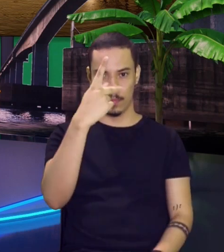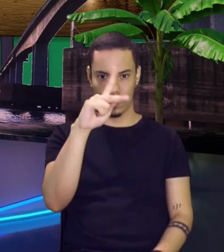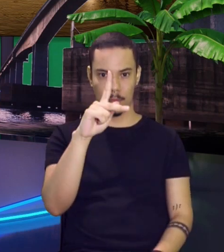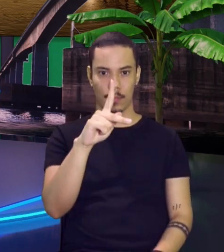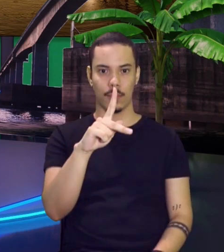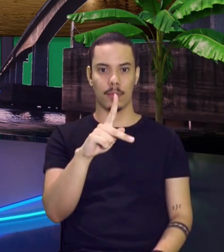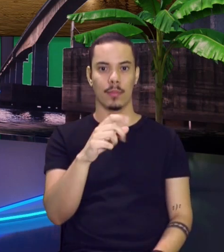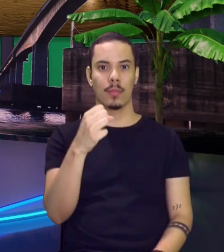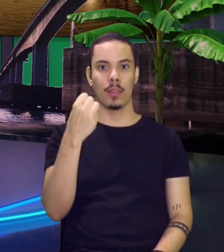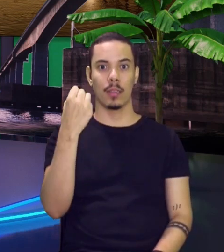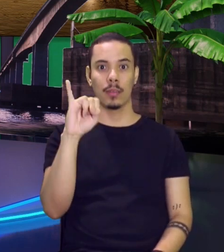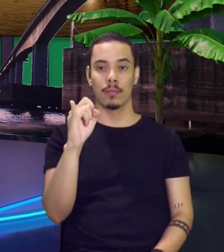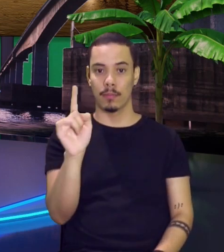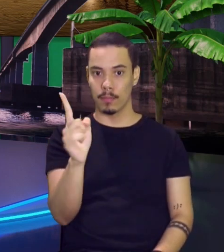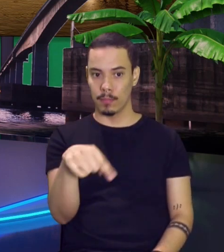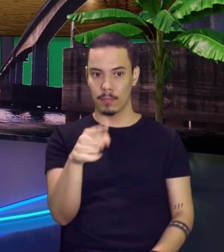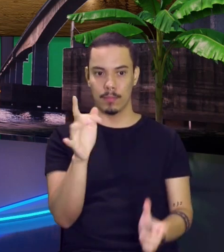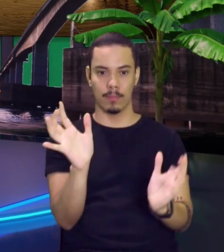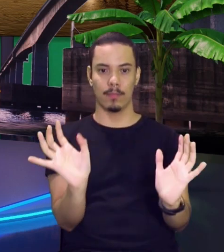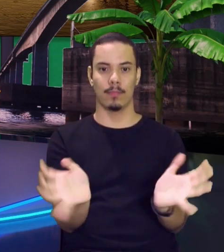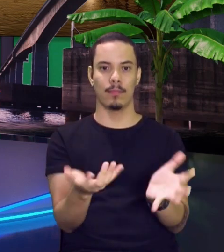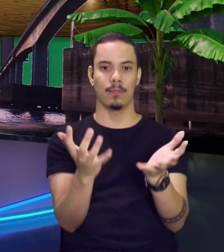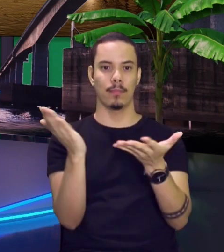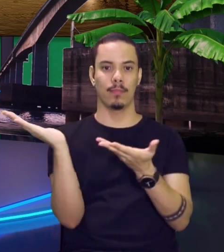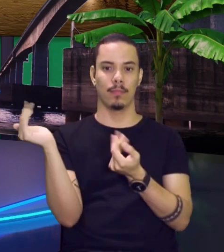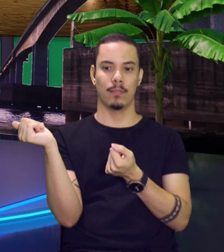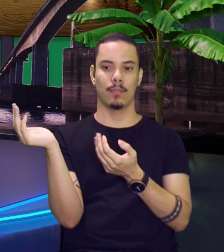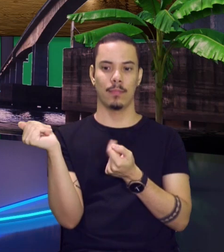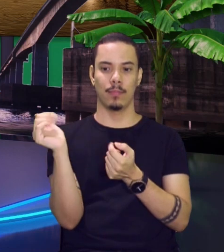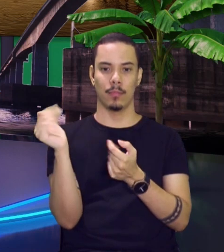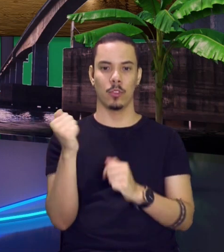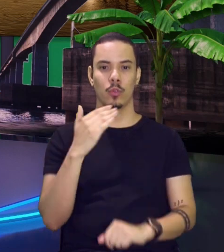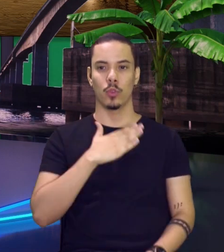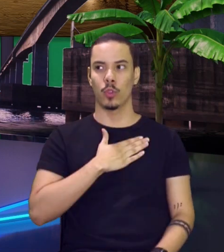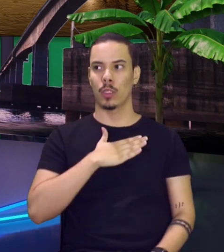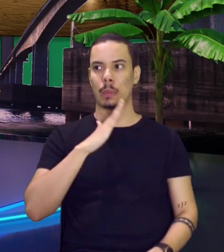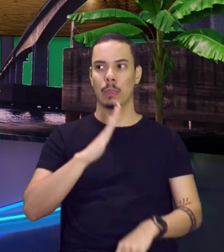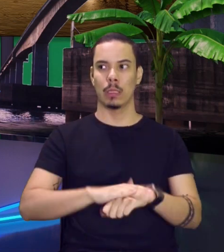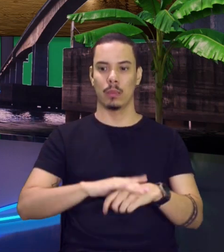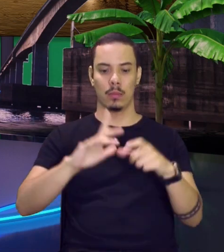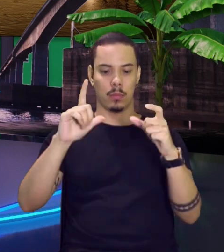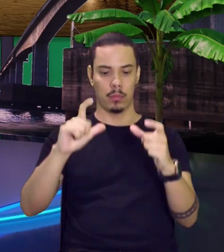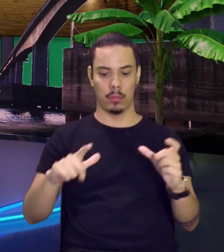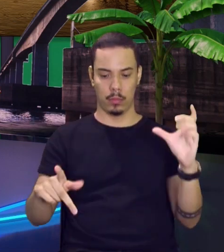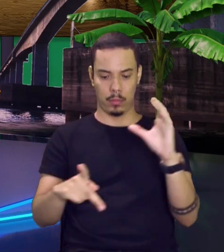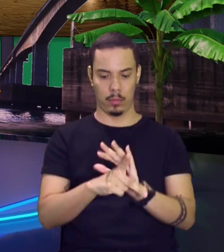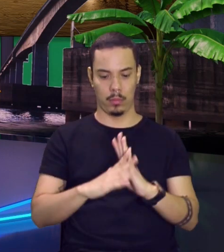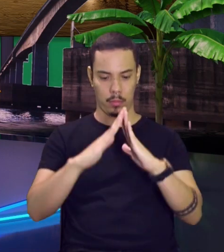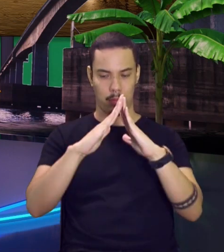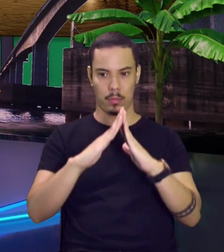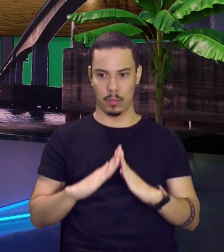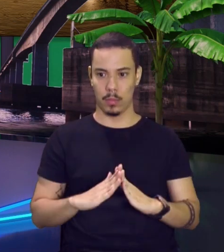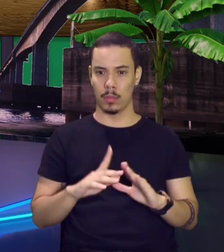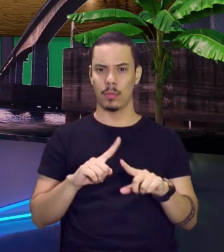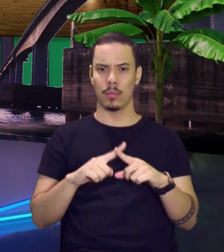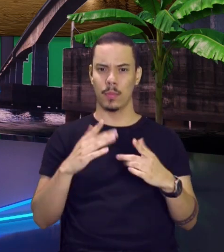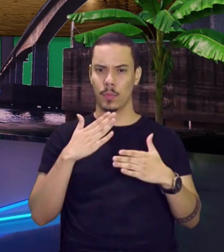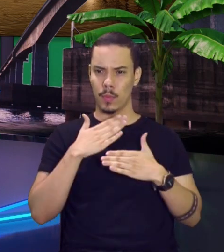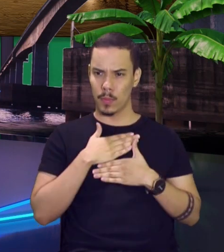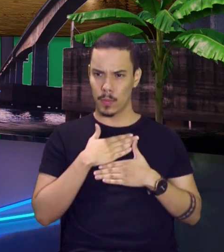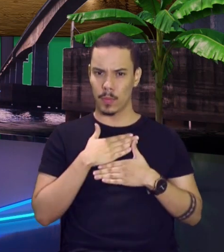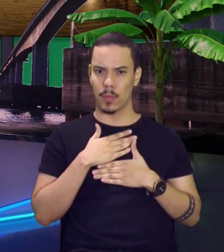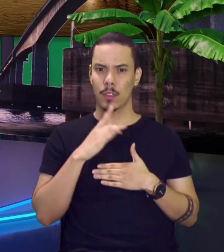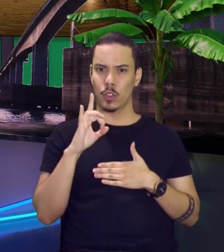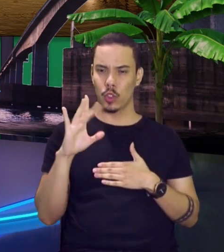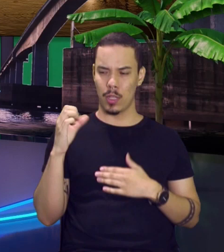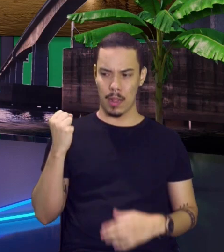que incentive o seu jovem a gostar cada vez mais do seu lugar. Esse gostar que eu estou dizendo não é apenas